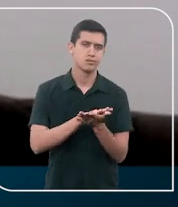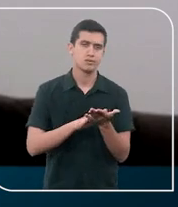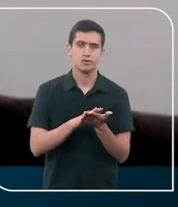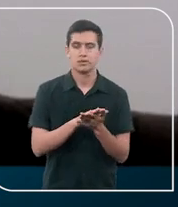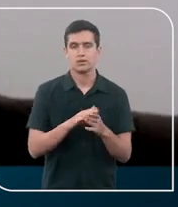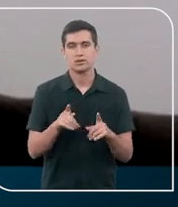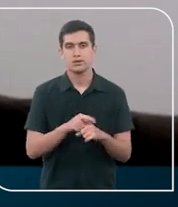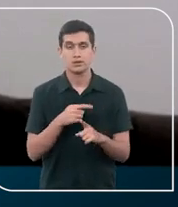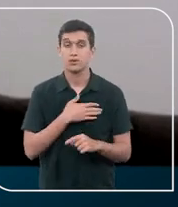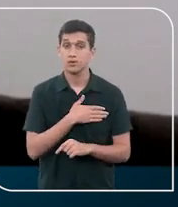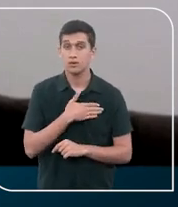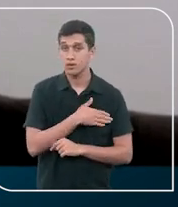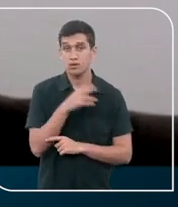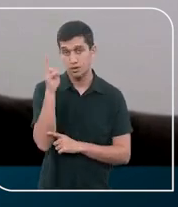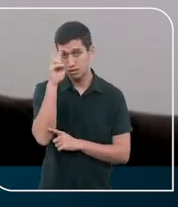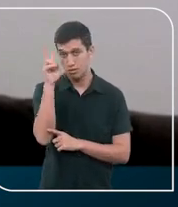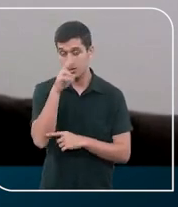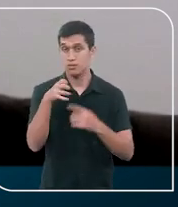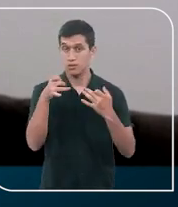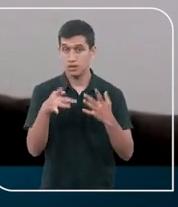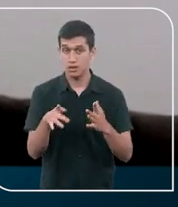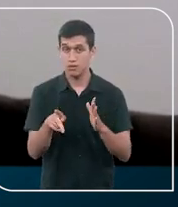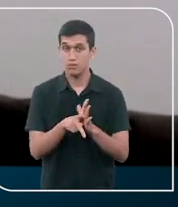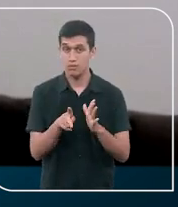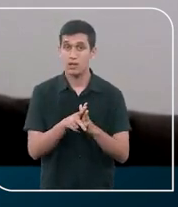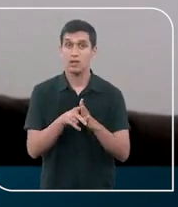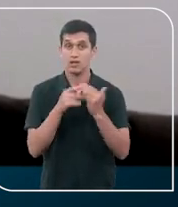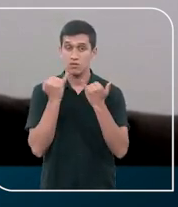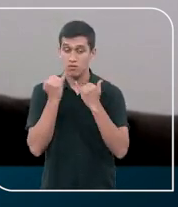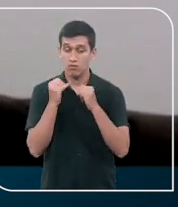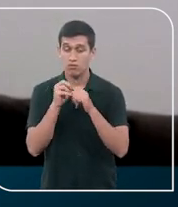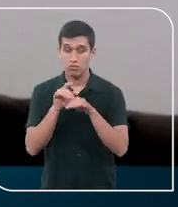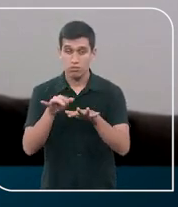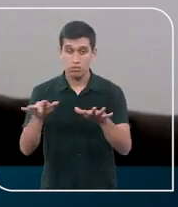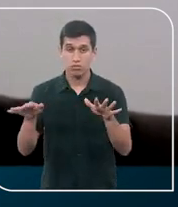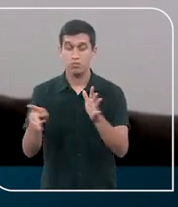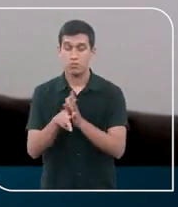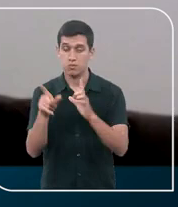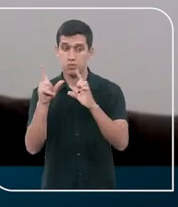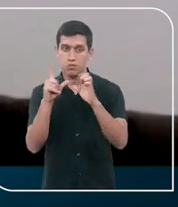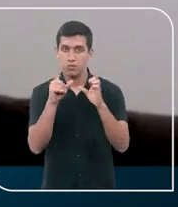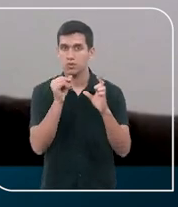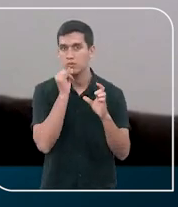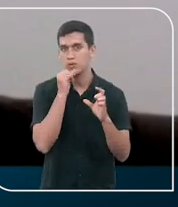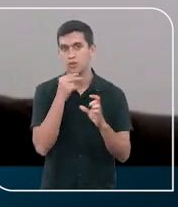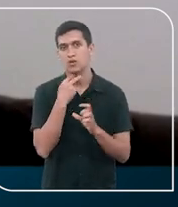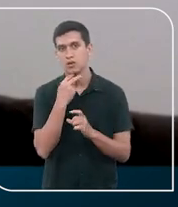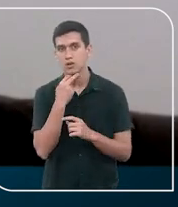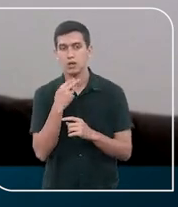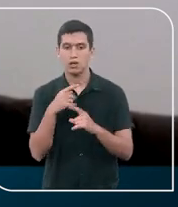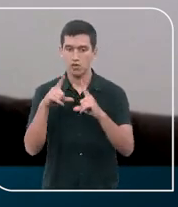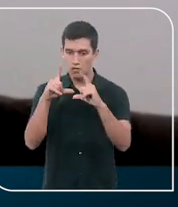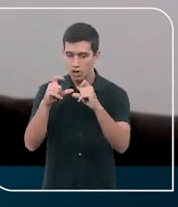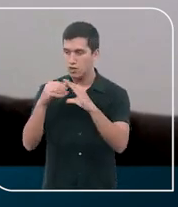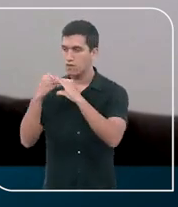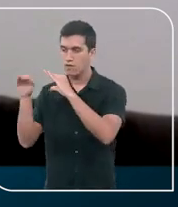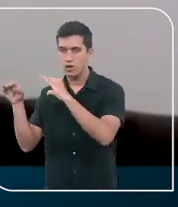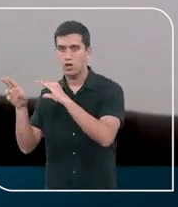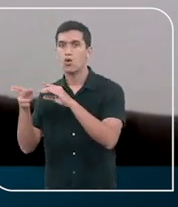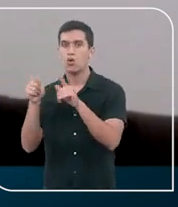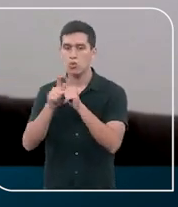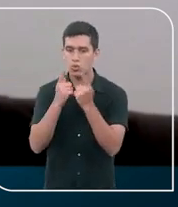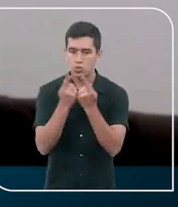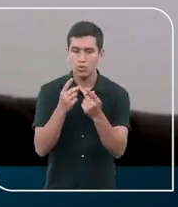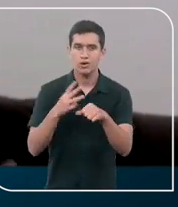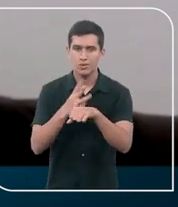de deixar, então, sobre a divulgação das imagens. Então, não pode, né, chegar a terceiros, divulgação em grupo do